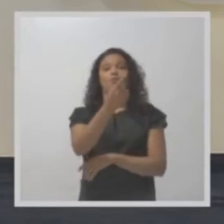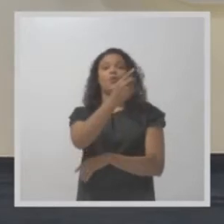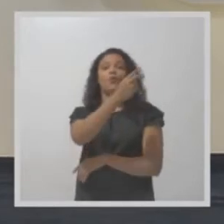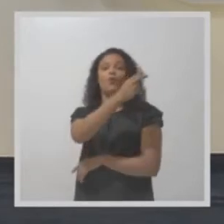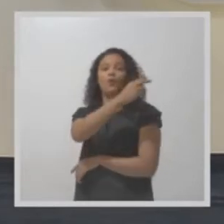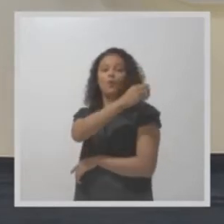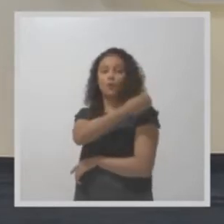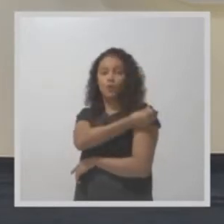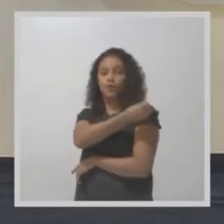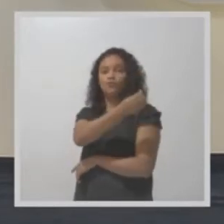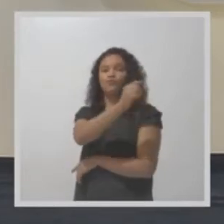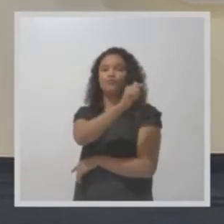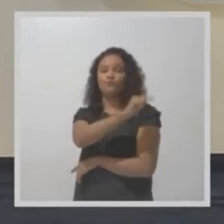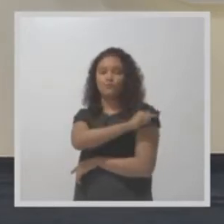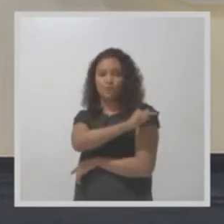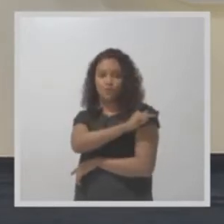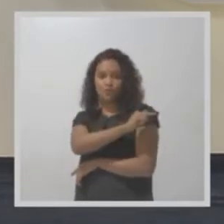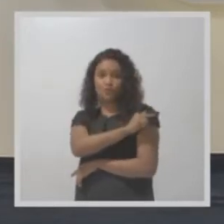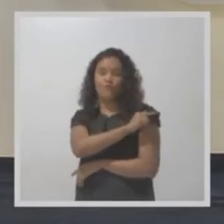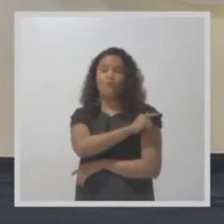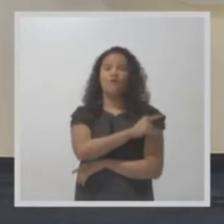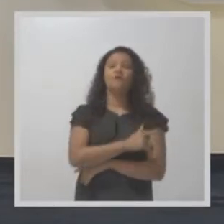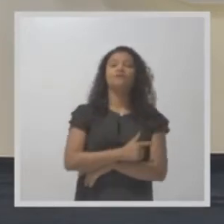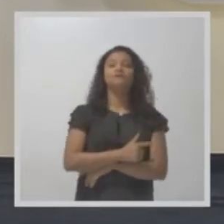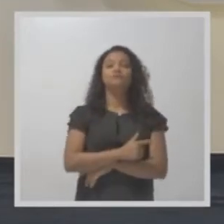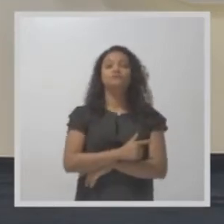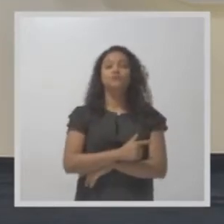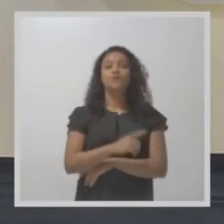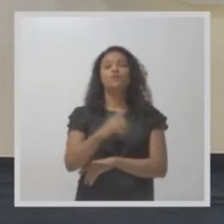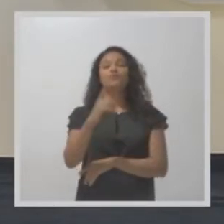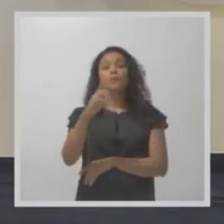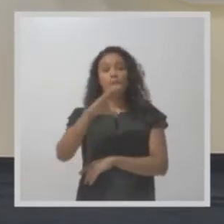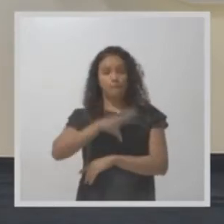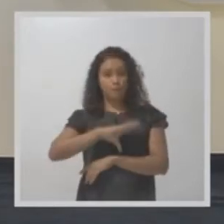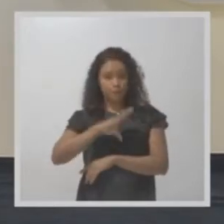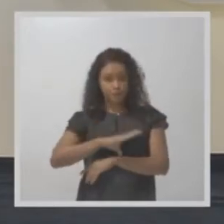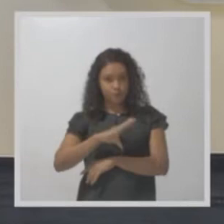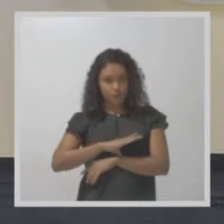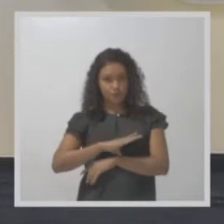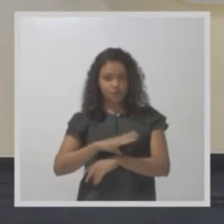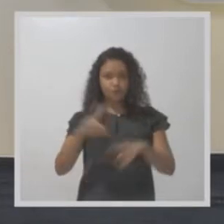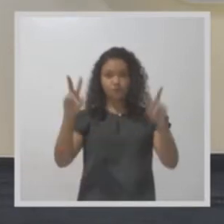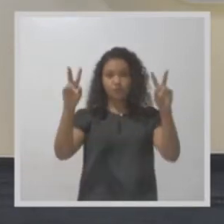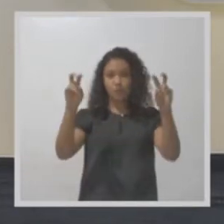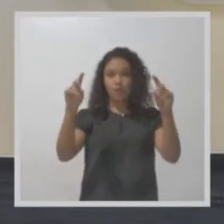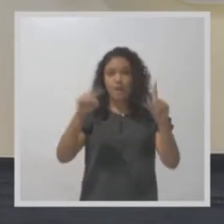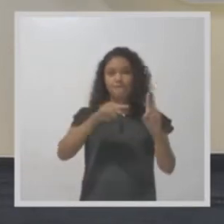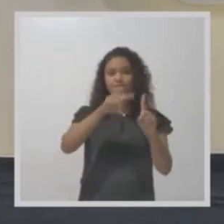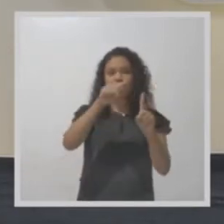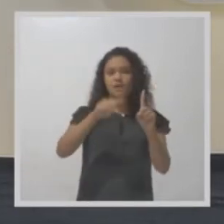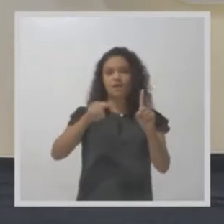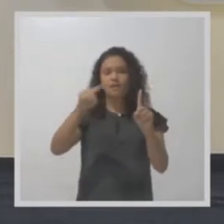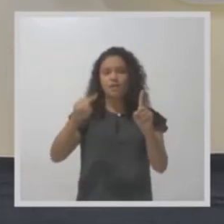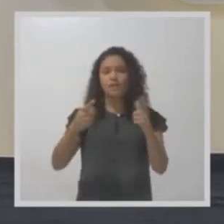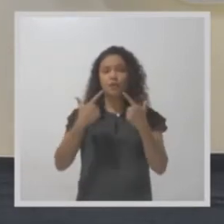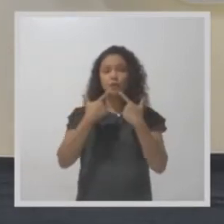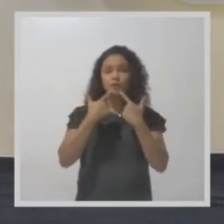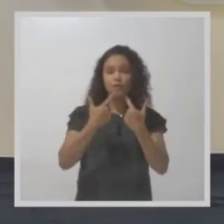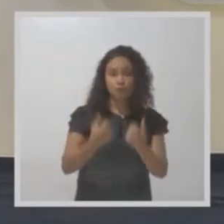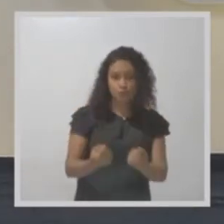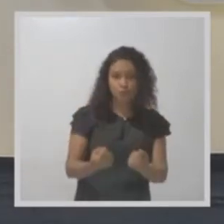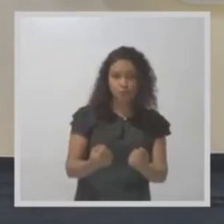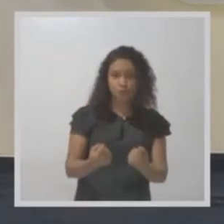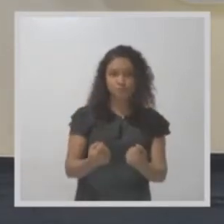de Língua Portuguesa. O conteúdo que nós vamos trabalhar hoje é variação linguística.